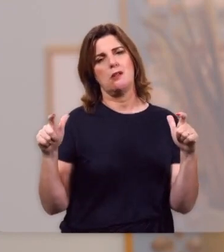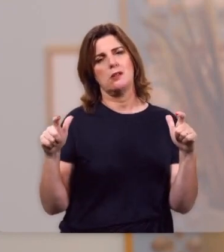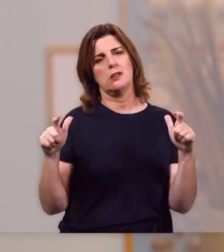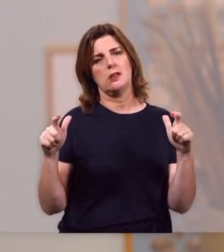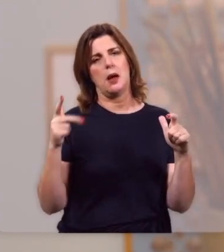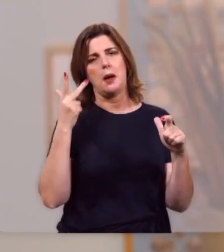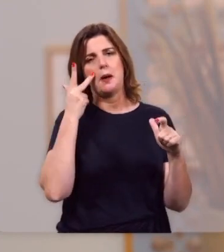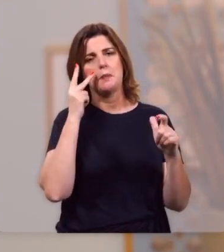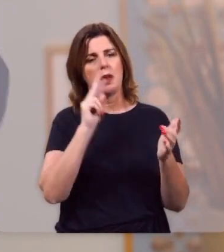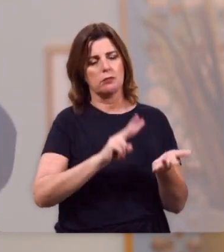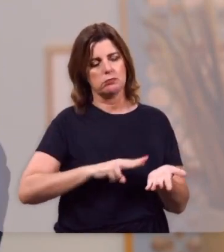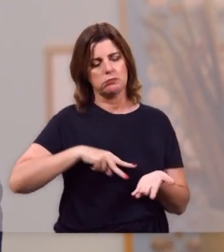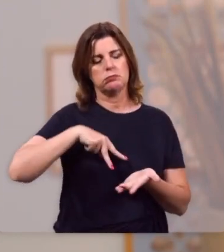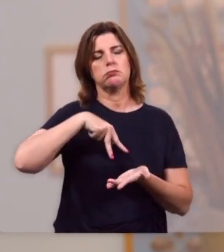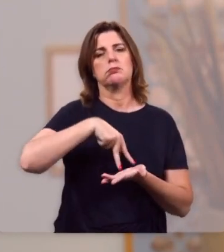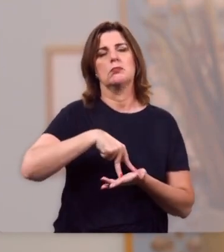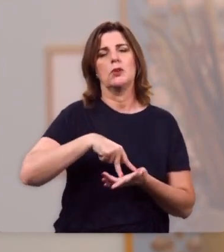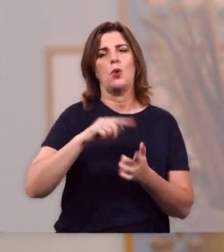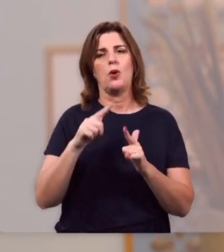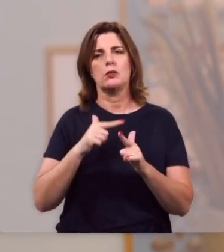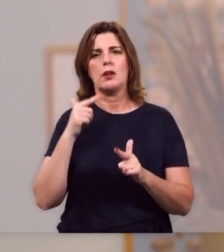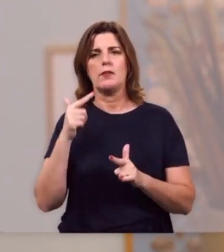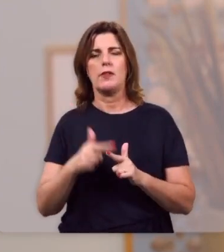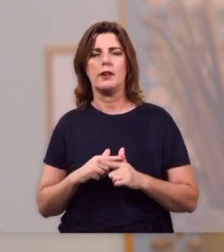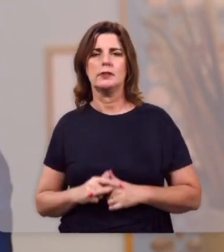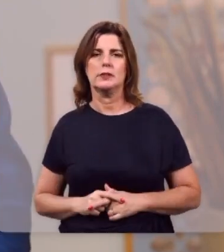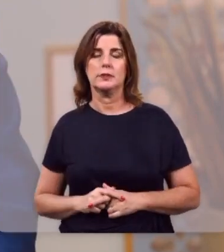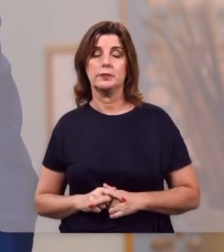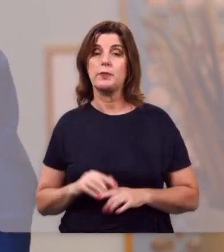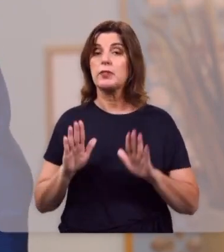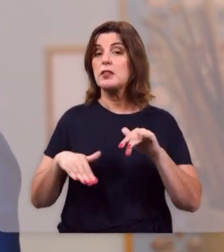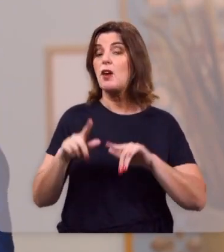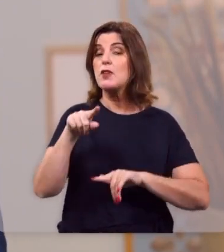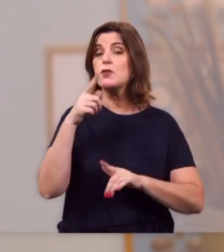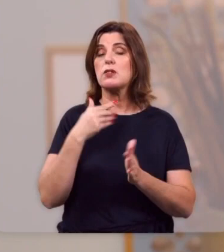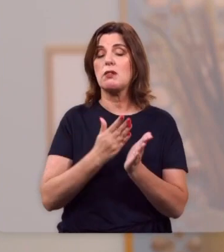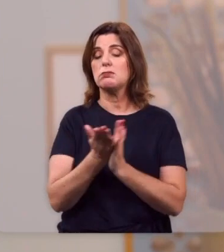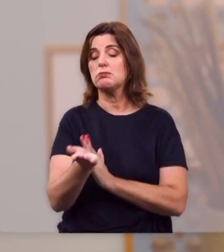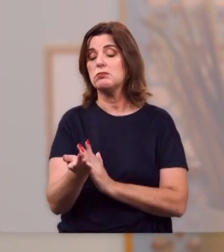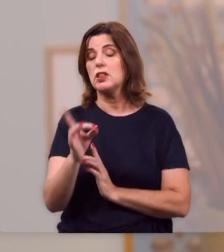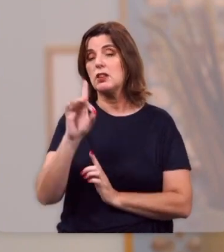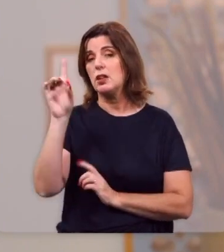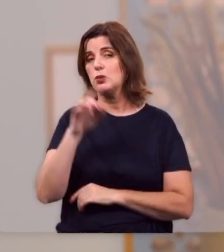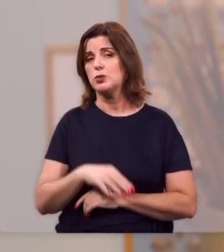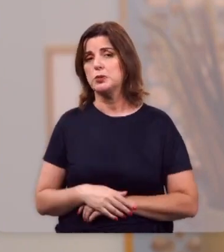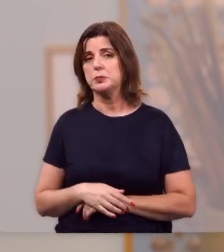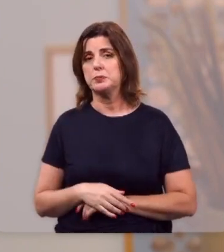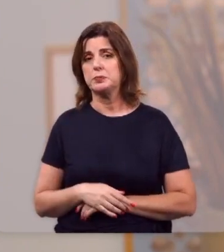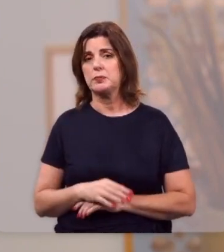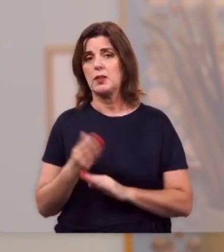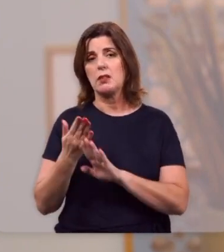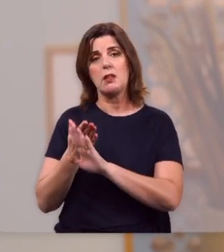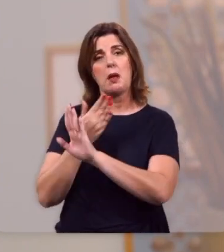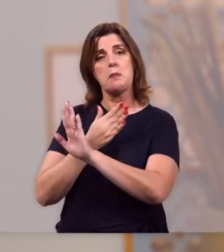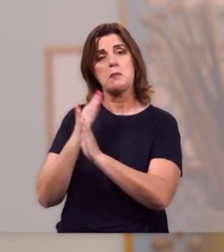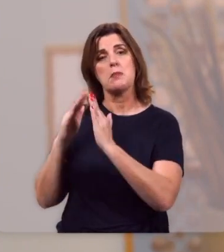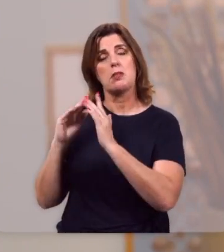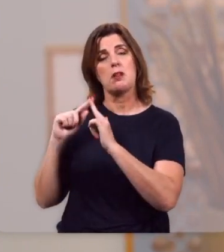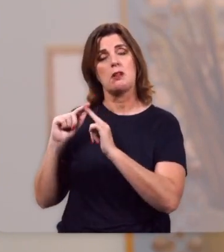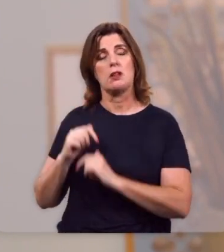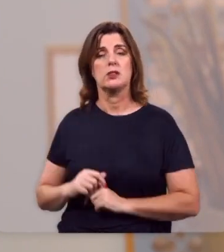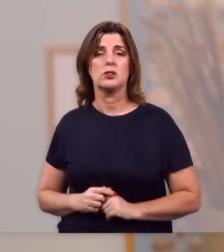suficiente para reerguer você. Talvez você se desviou de Deus, se afastou da